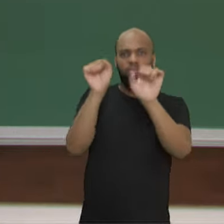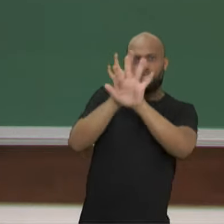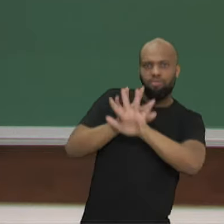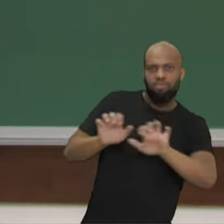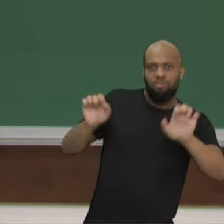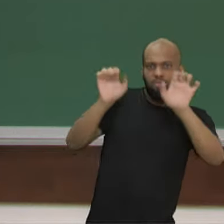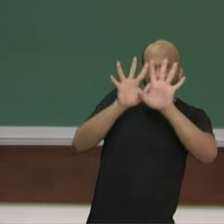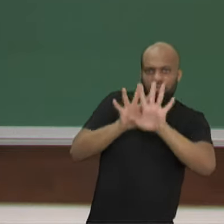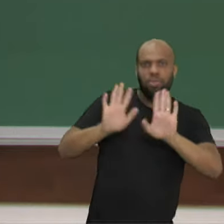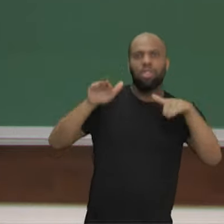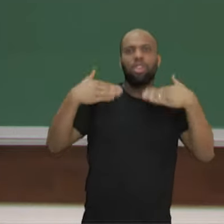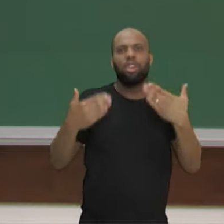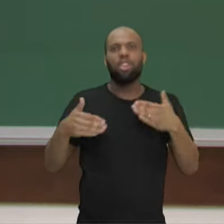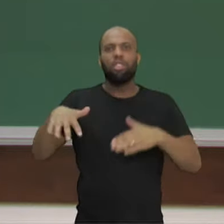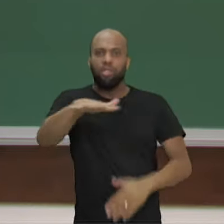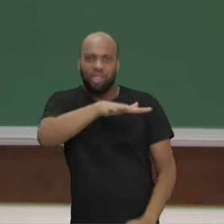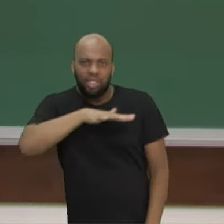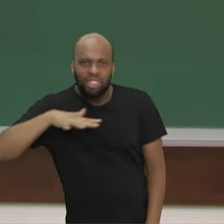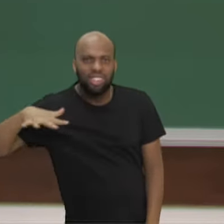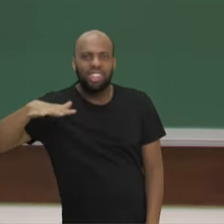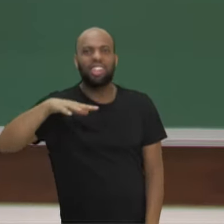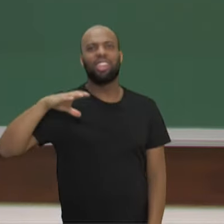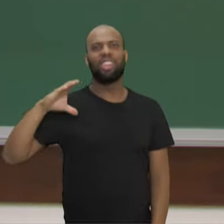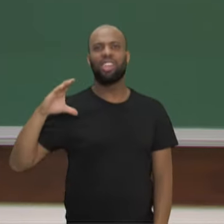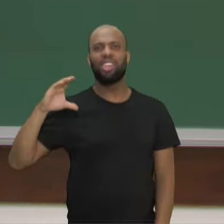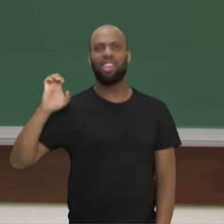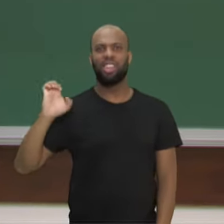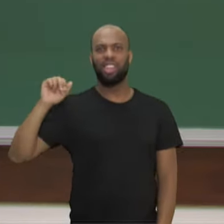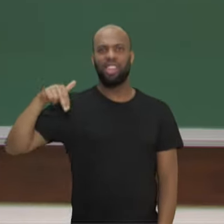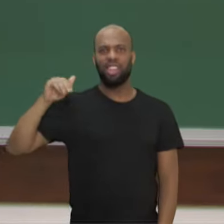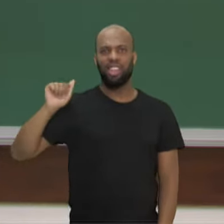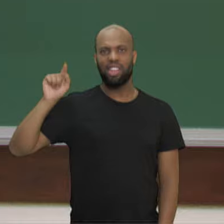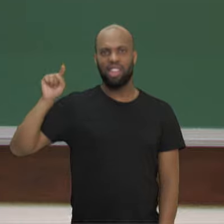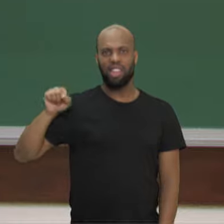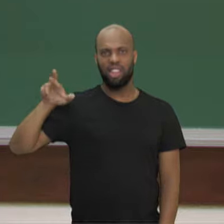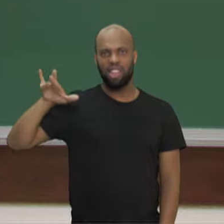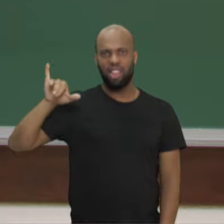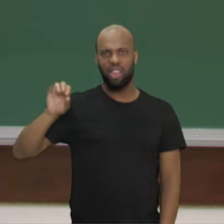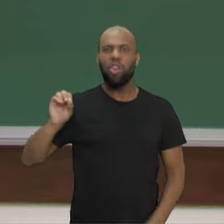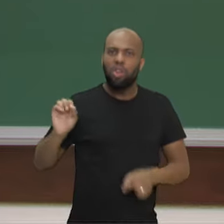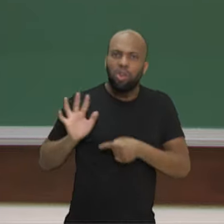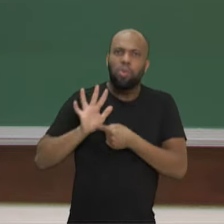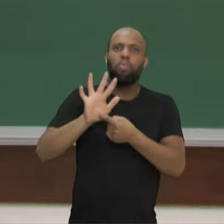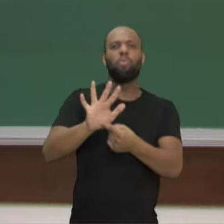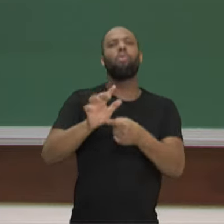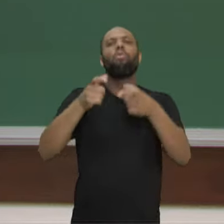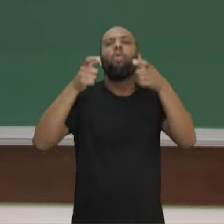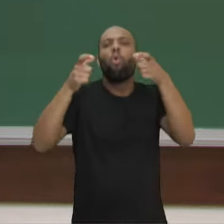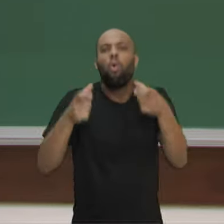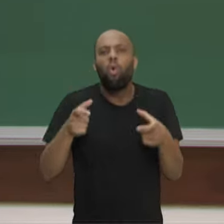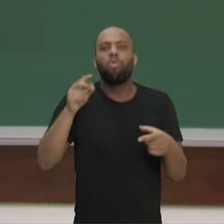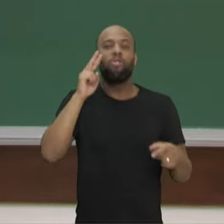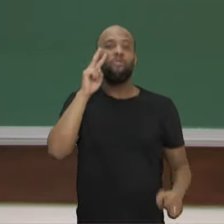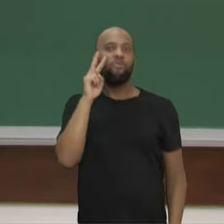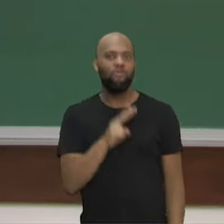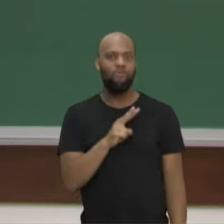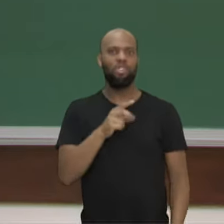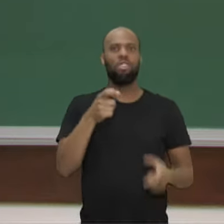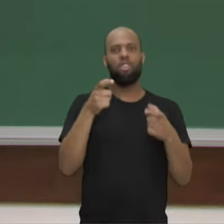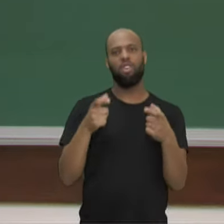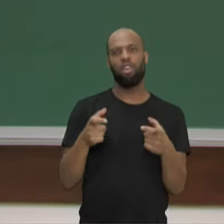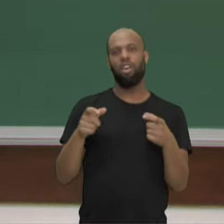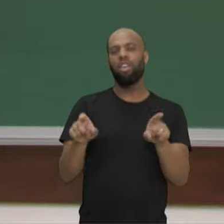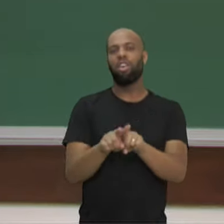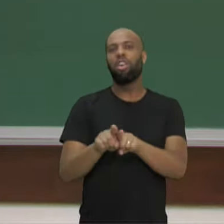vai caracterizar esse local, vai concretizar, né? Trazer ele para a gente ver esse local, né? Porque